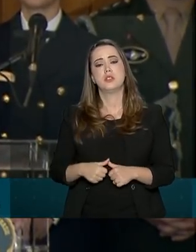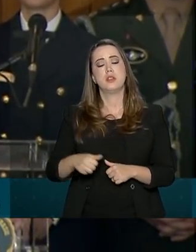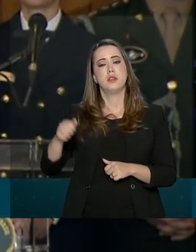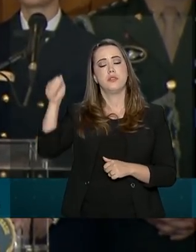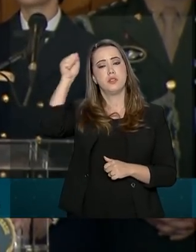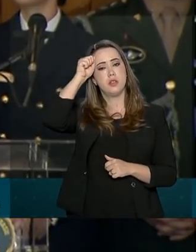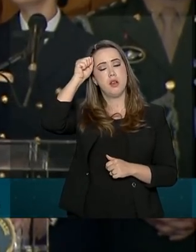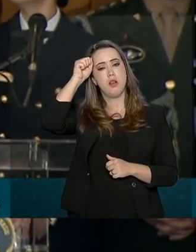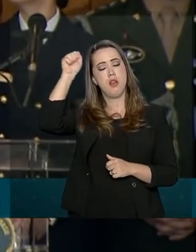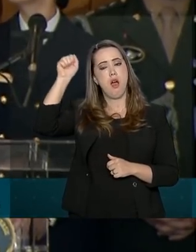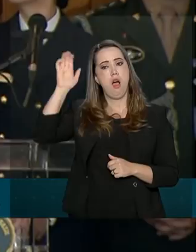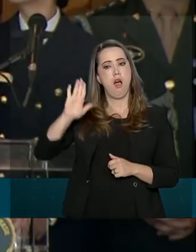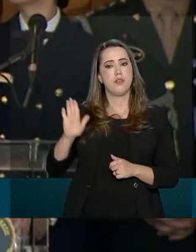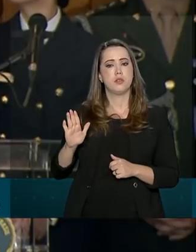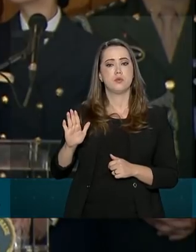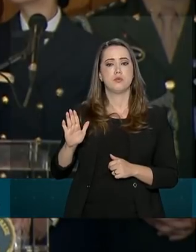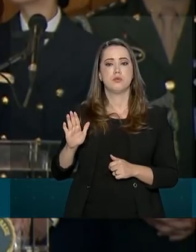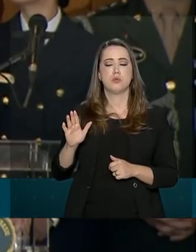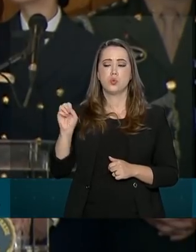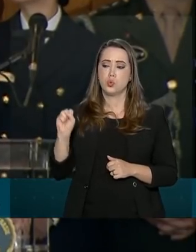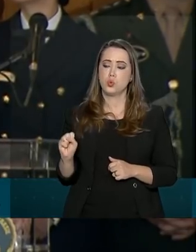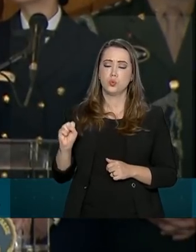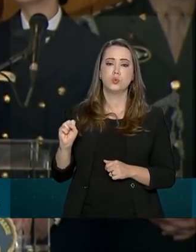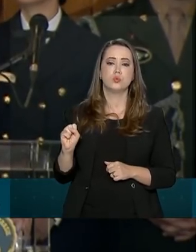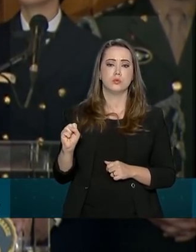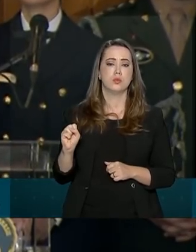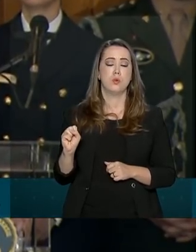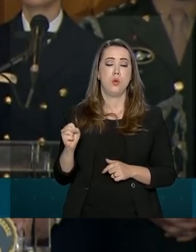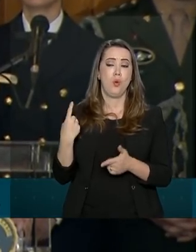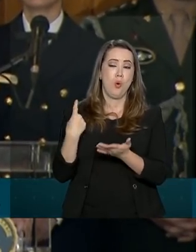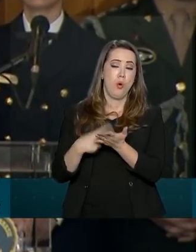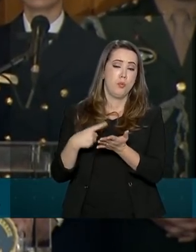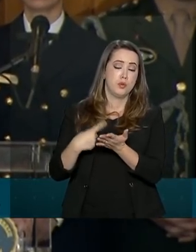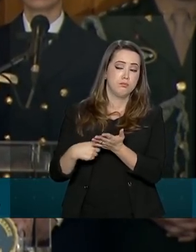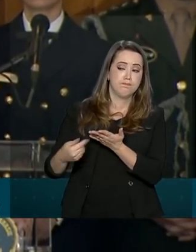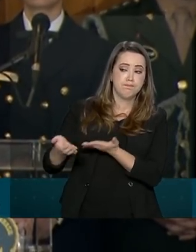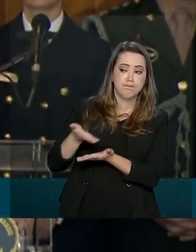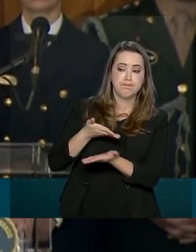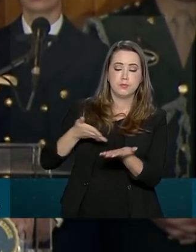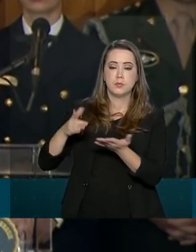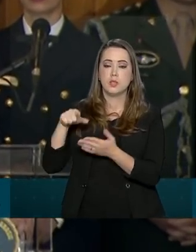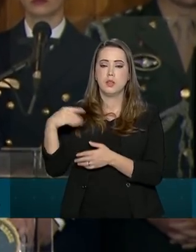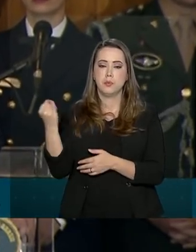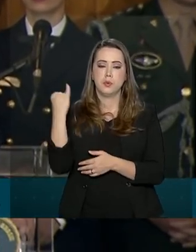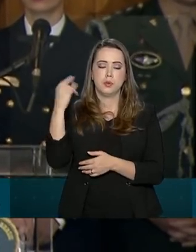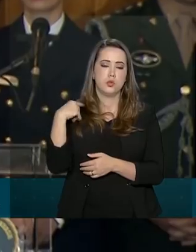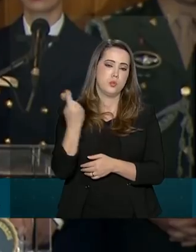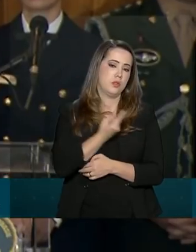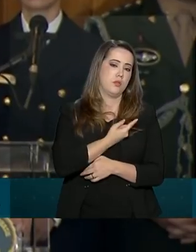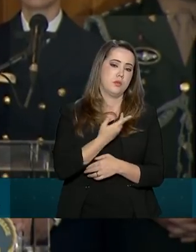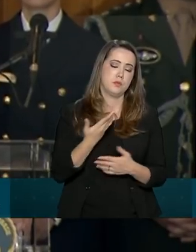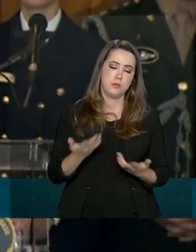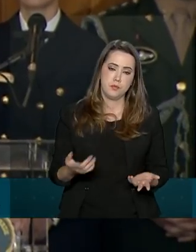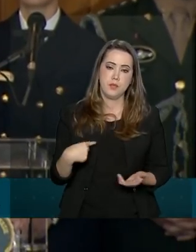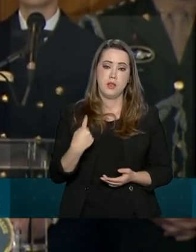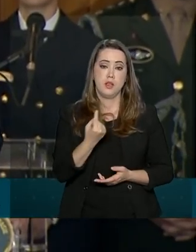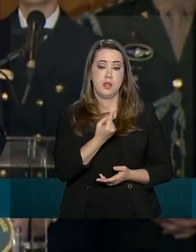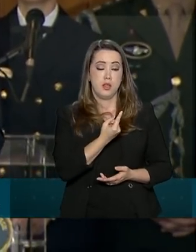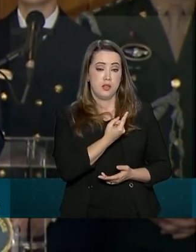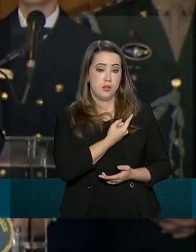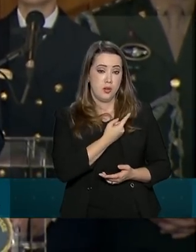tratando de acordos, de parcerias que interessam a todos nós. A nossa saída dos Estados Unidos,